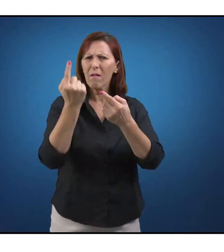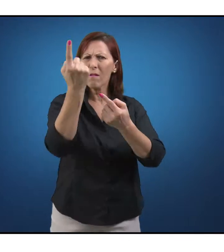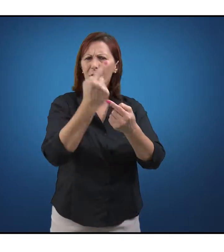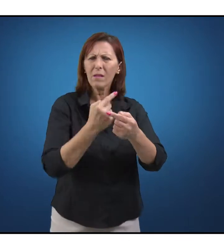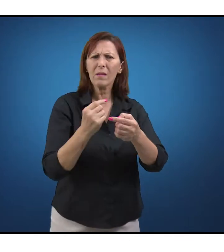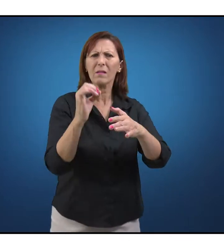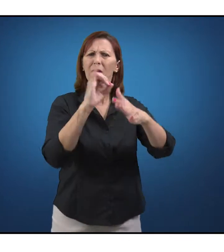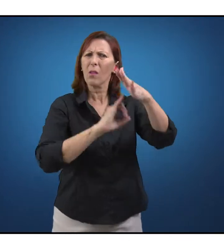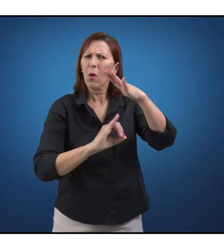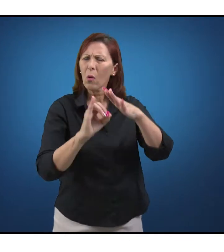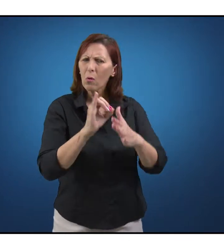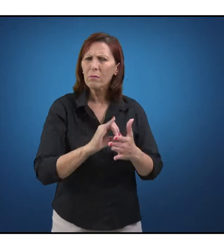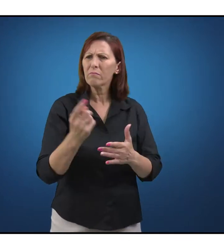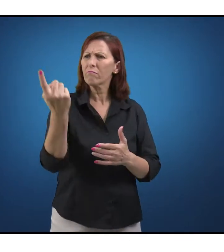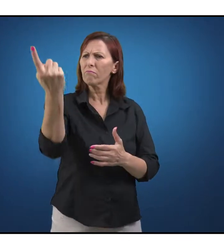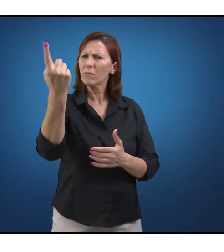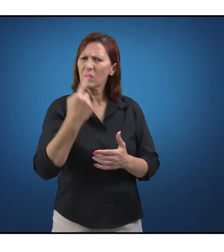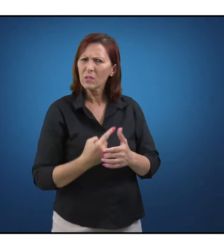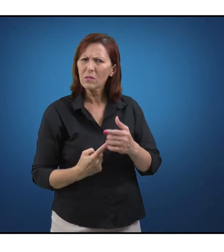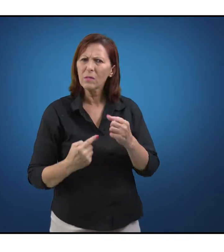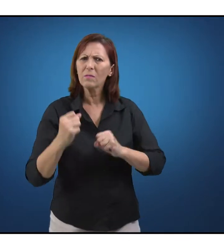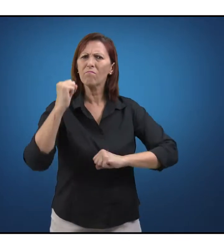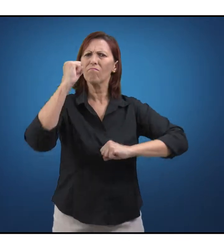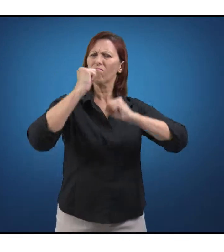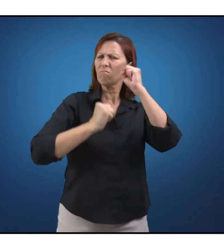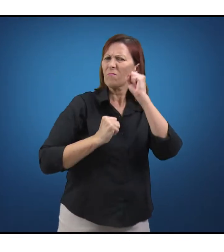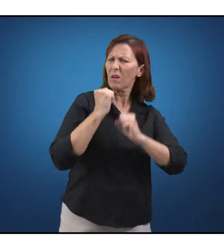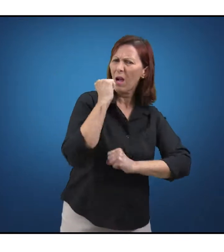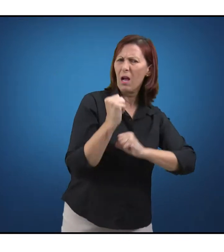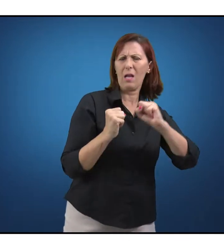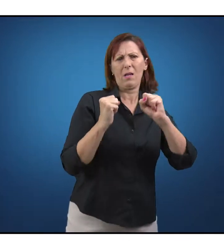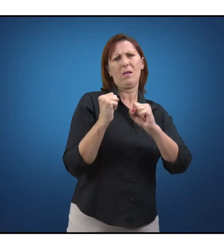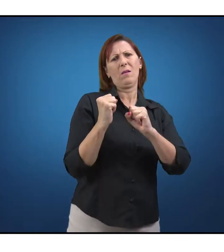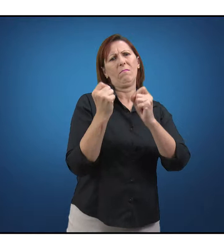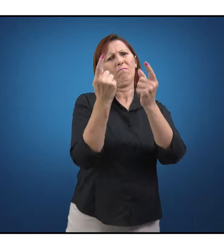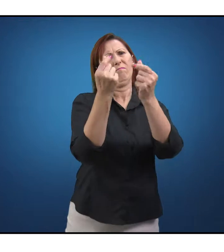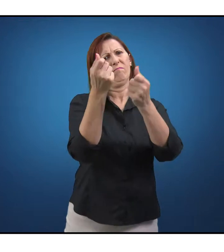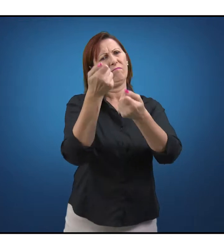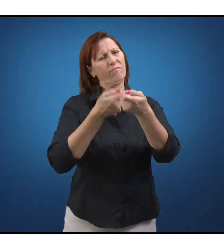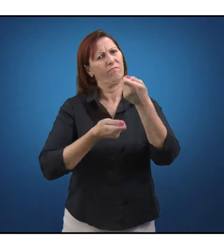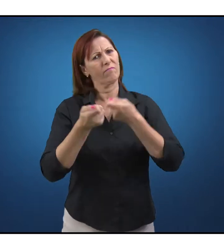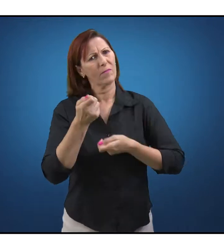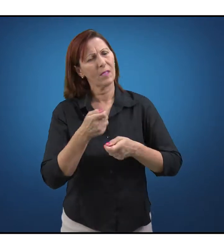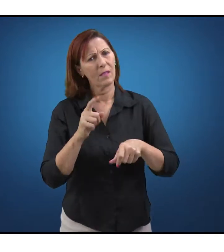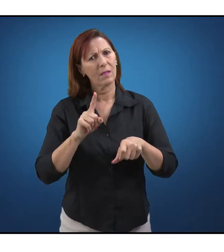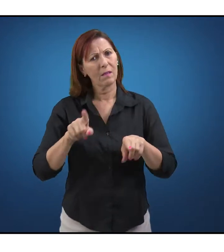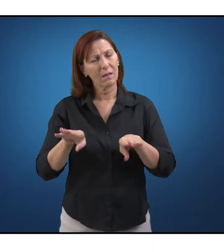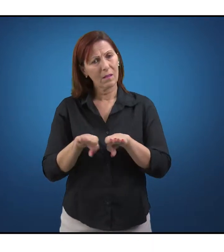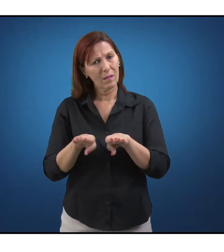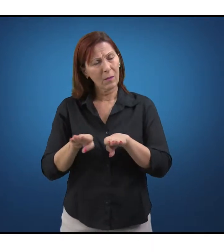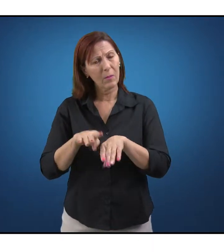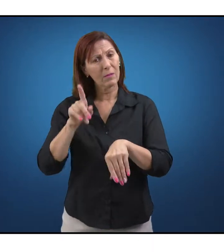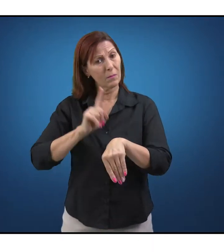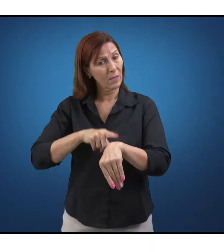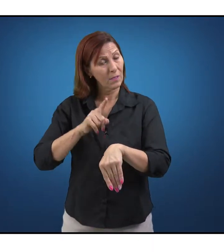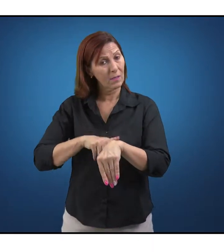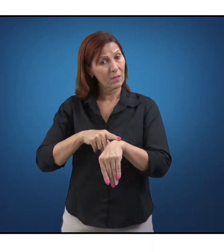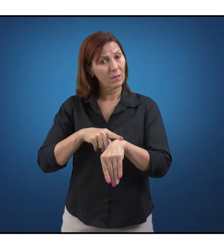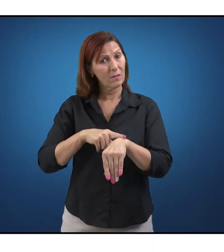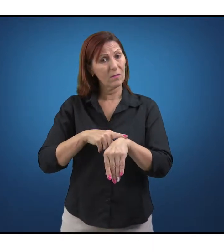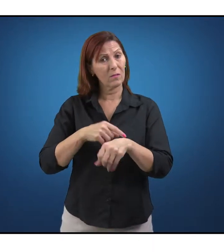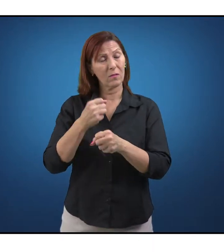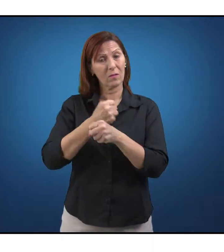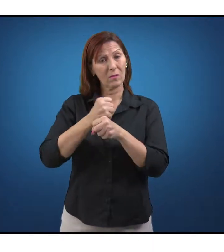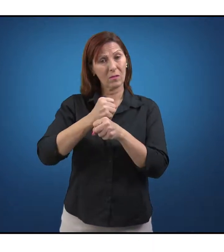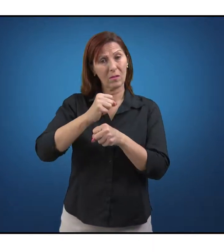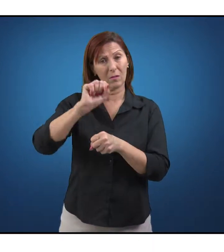indústrias, começaram a vir para cá os grandes empreendimentos econômicos. Nós tivemos nesse período, da década de 80 até